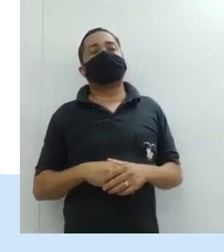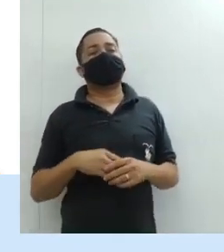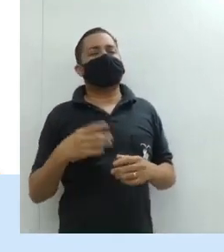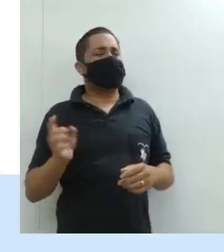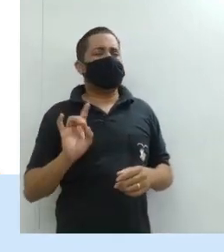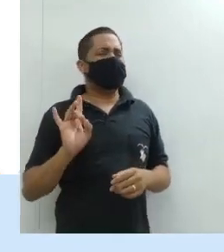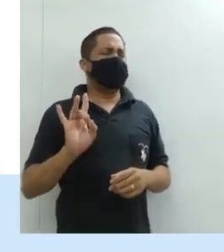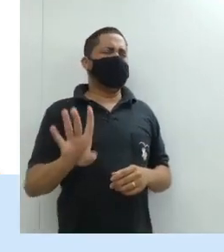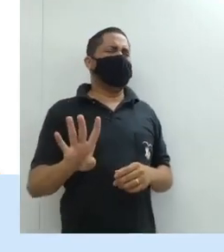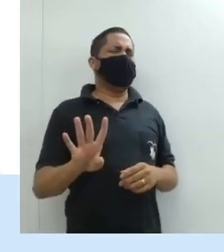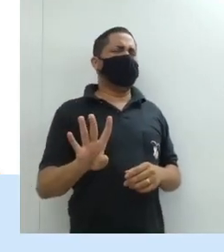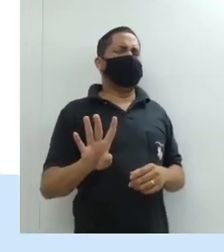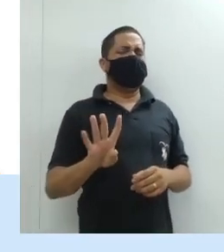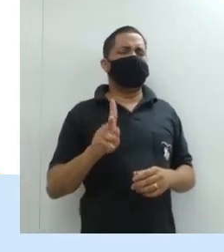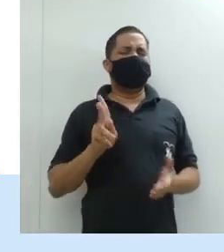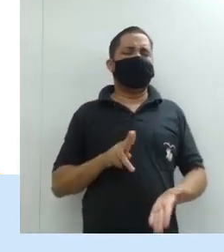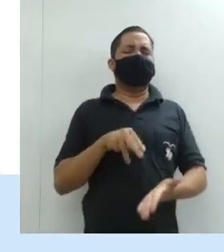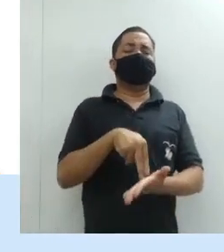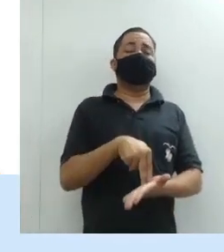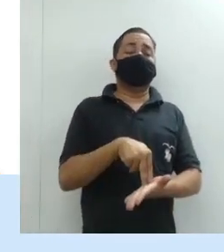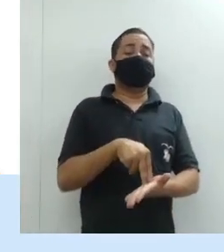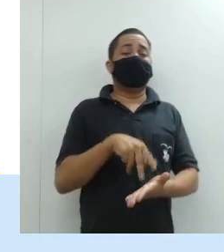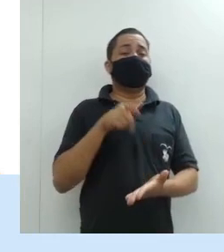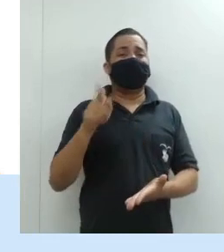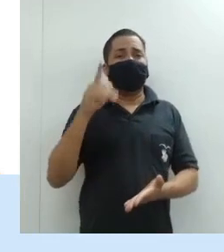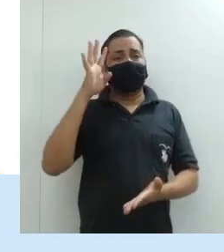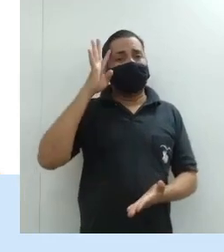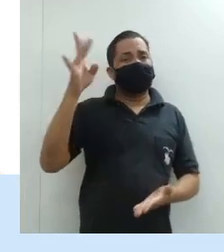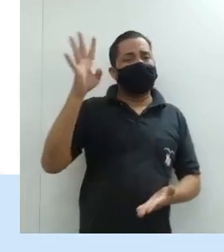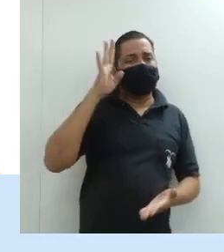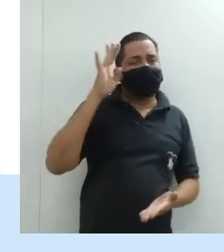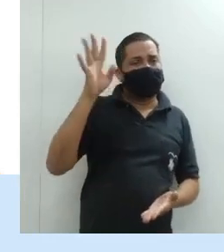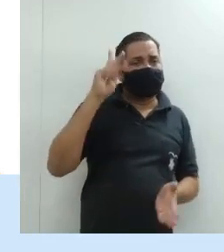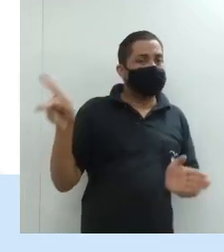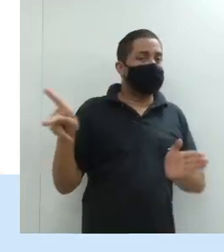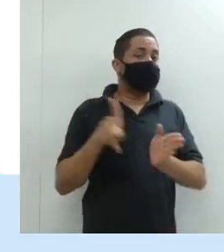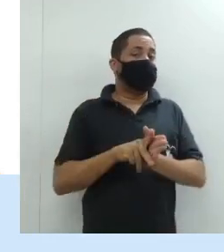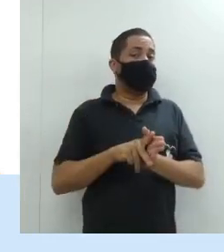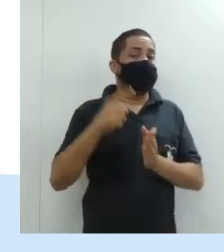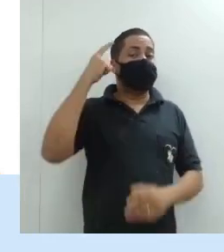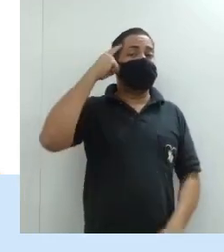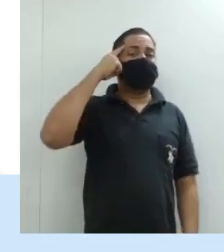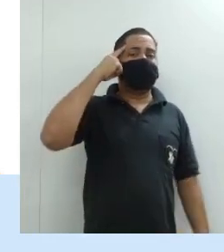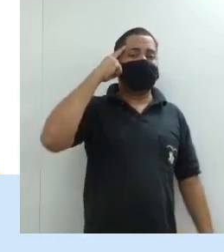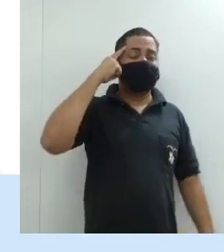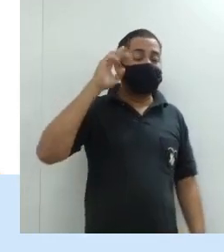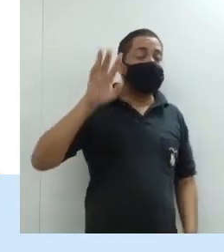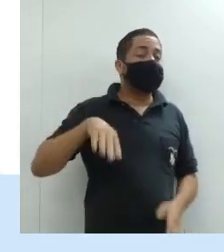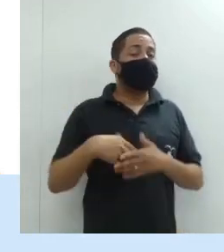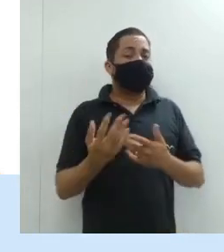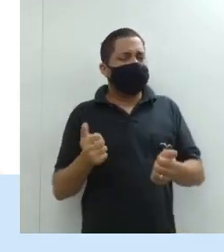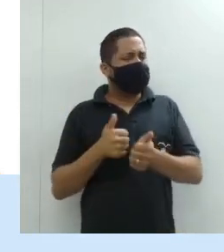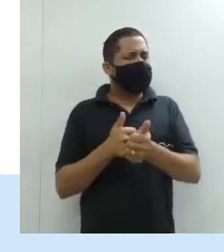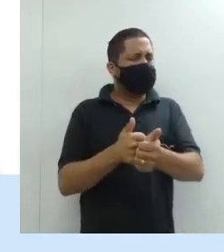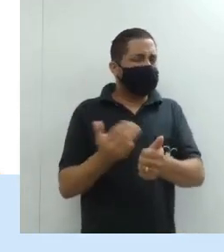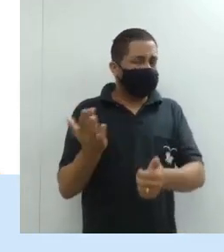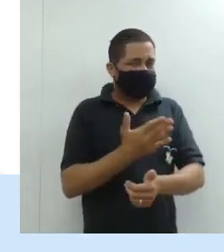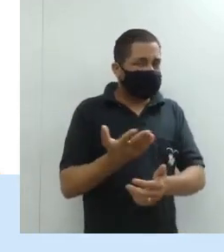Não é uma simples atitude, ela reflete sobre o próprio pensamento. E acompanhem